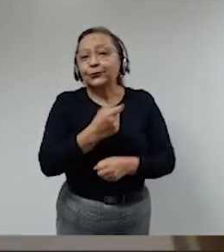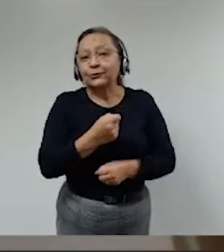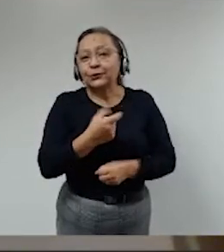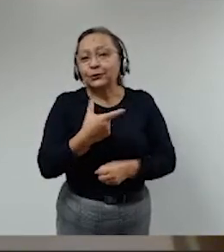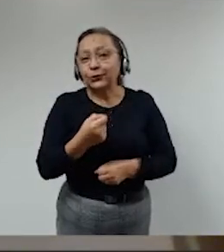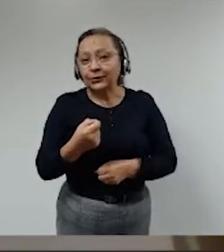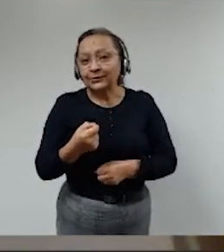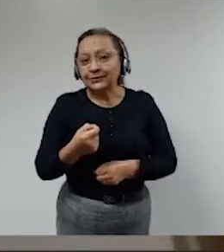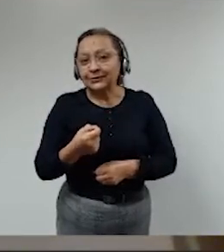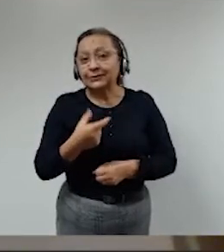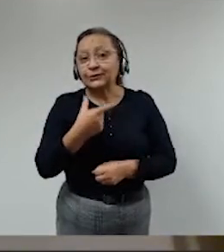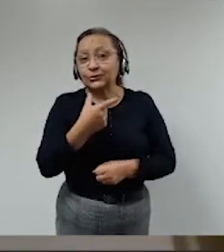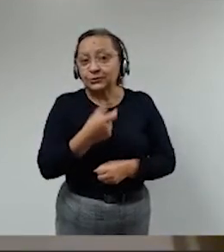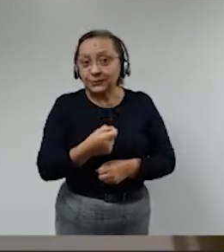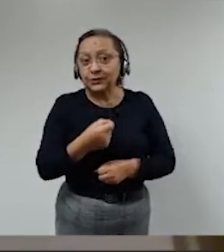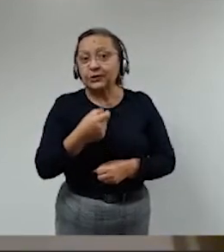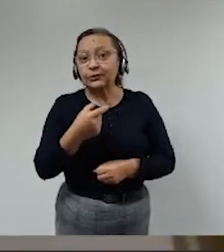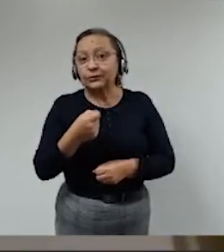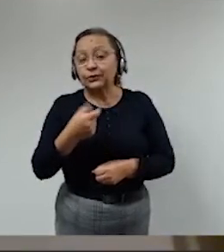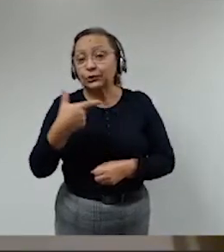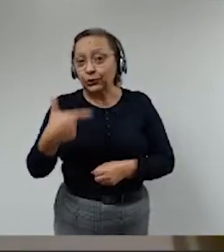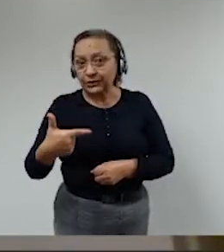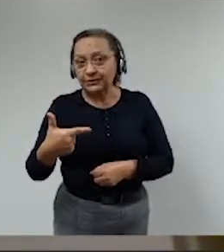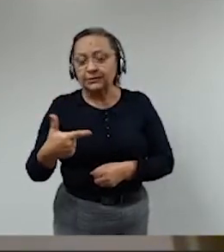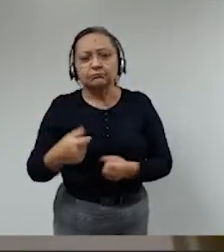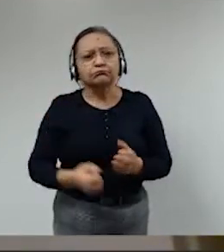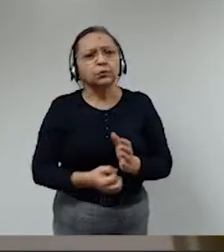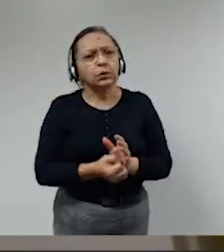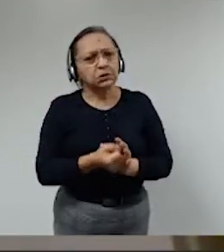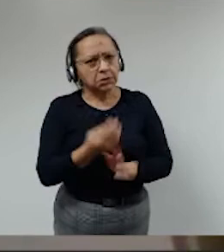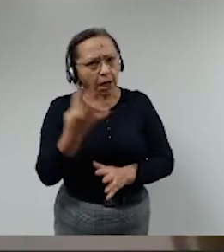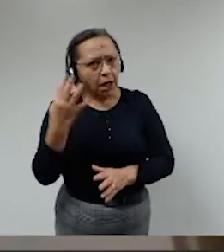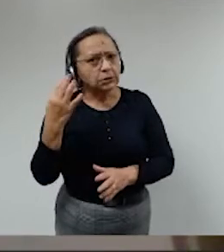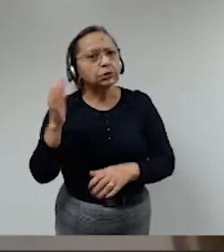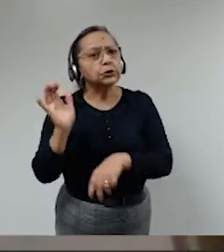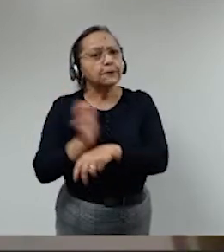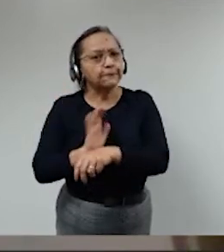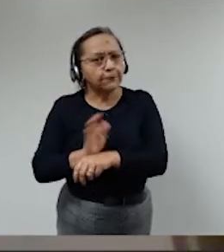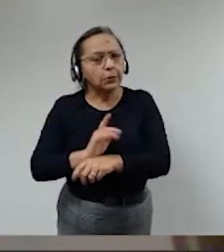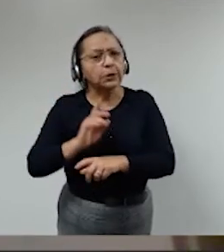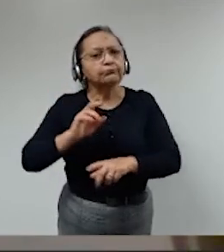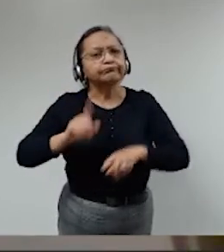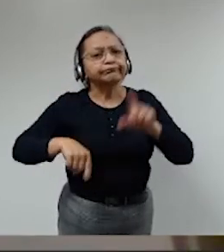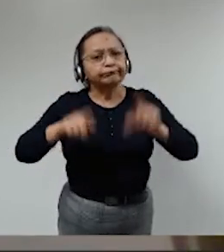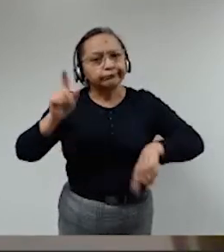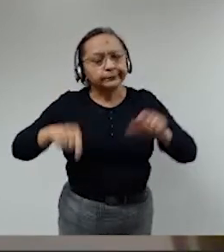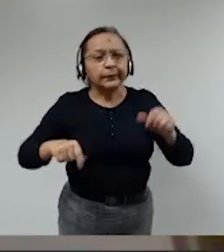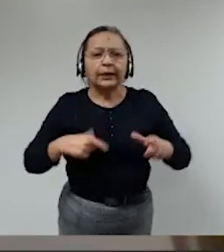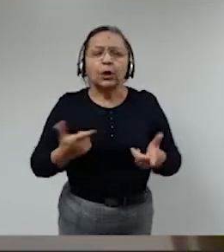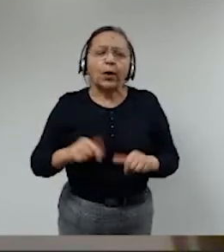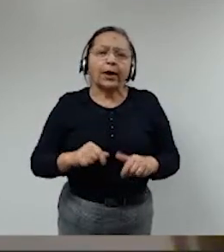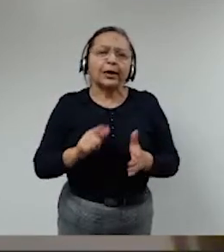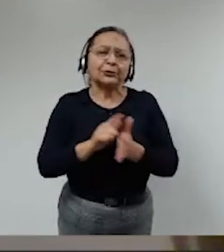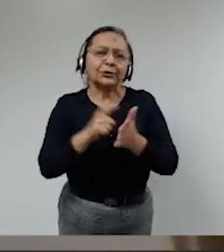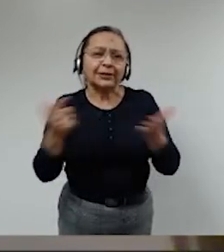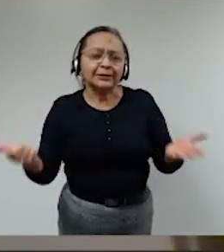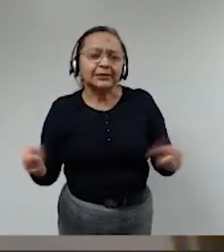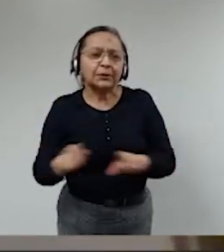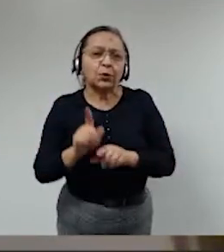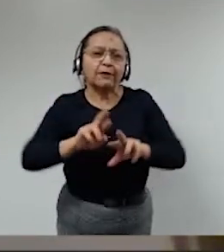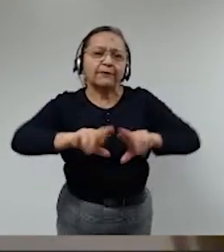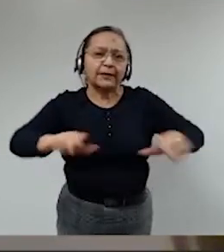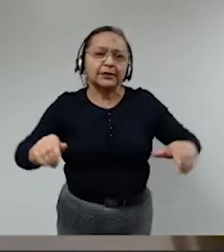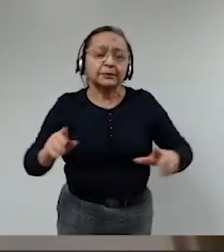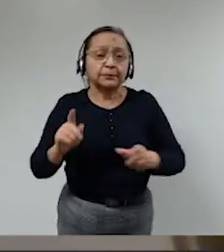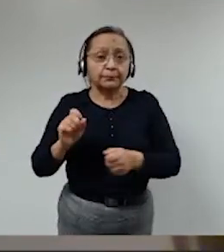tá, a quantidade de obras independentes de espaço qualificado, que são obras que não são jornalísticas e não são de variedades produzidas,